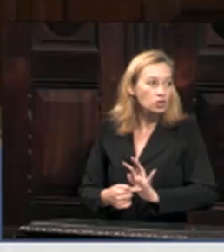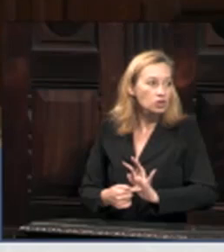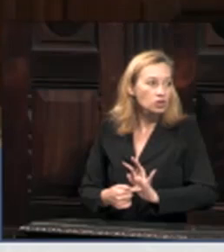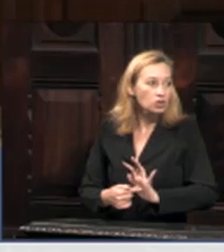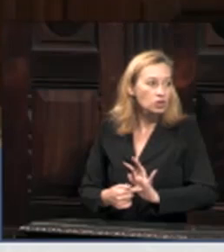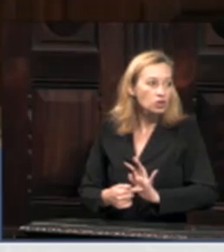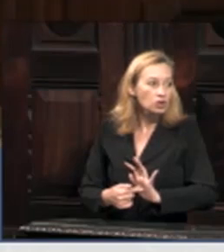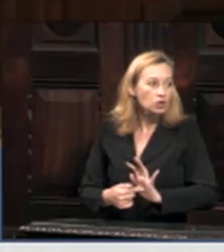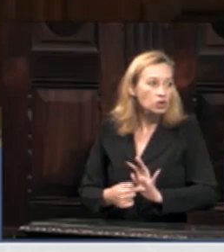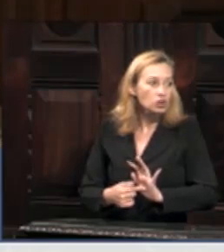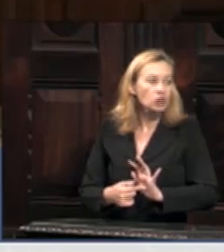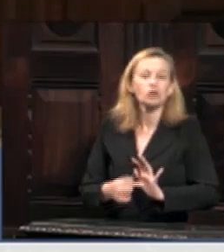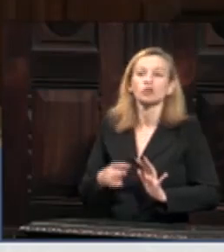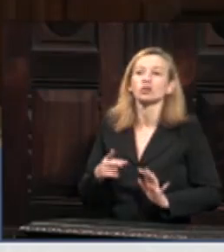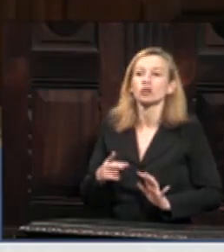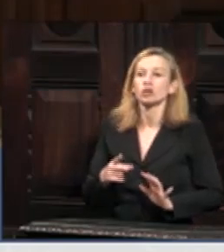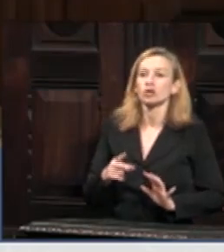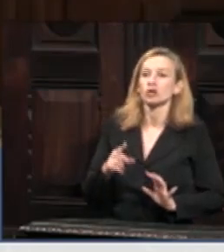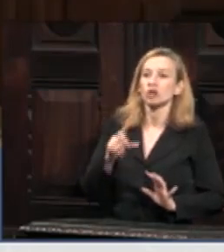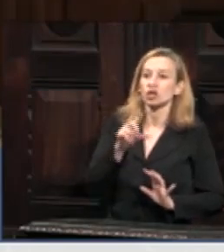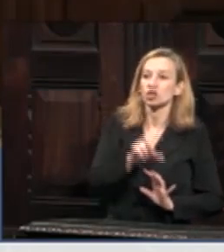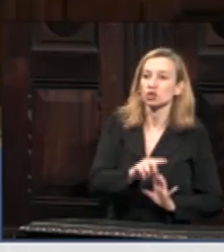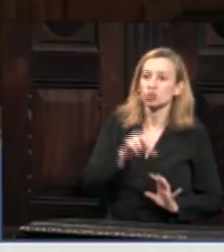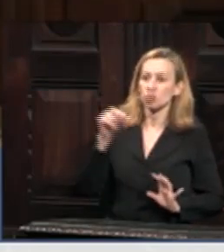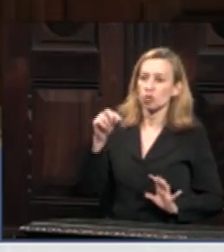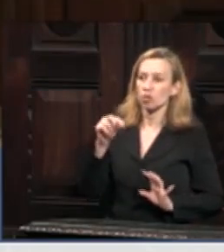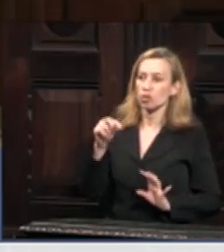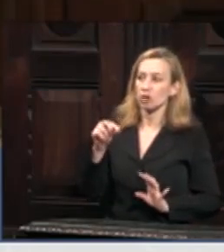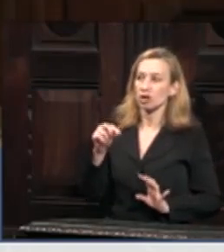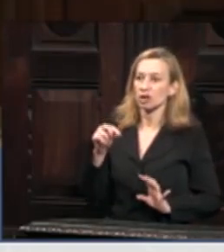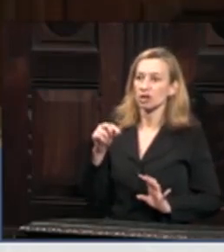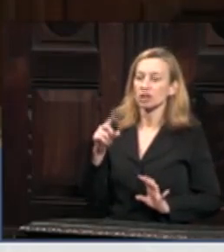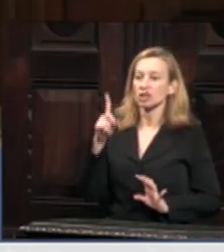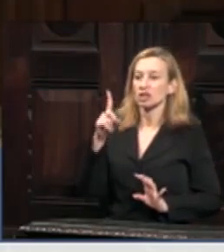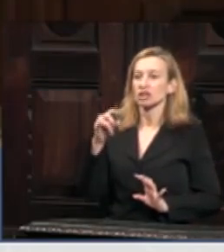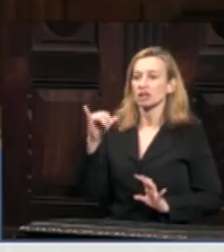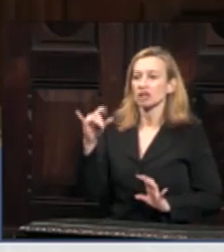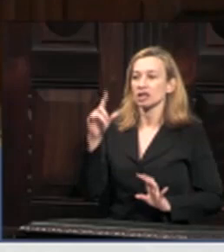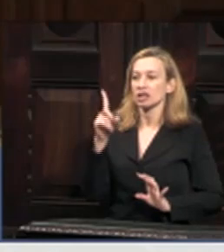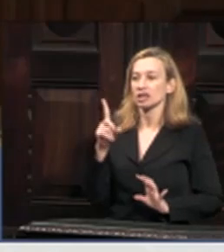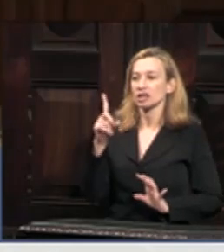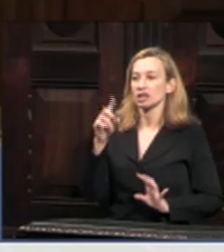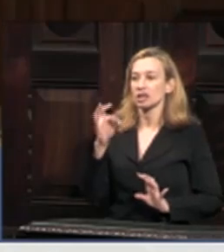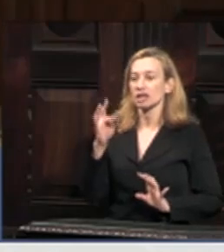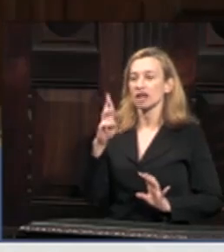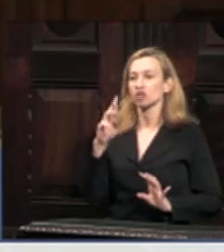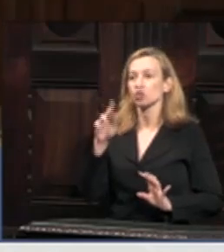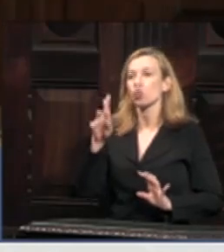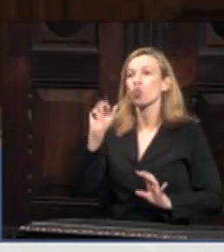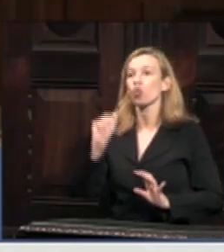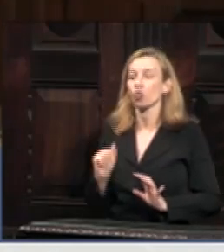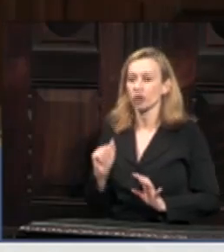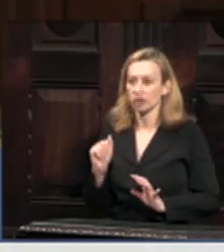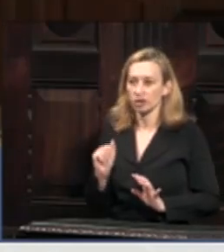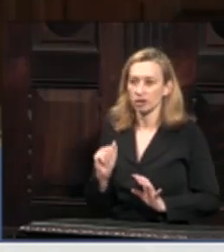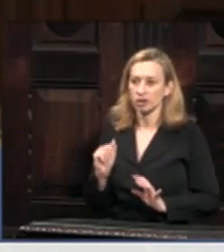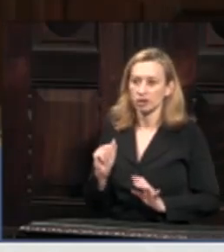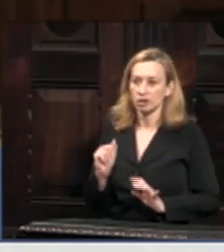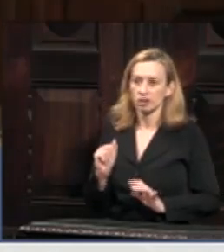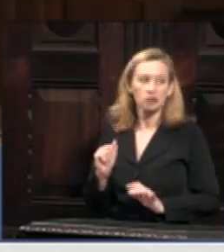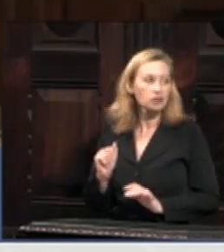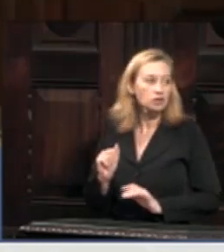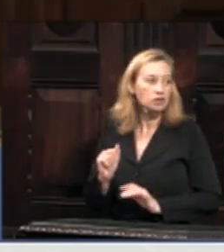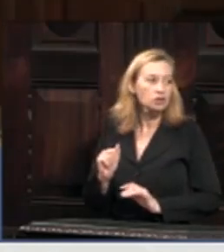da ditadura, da opressão, da violência, da destruição, do nojo. Eleonora diz que apenas é do candidato referindo-se